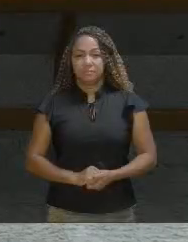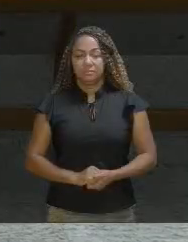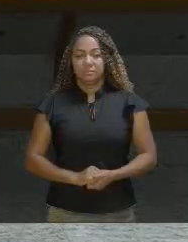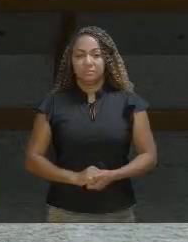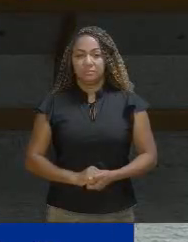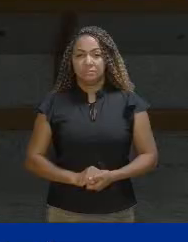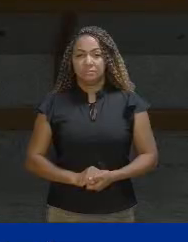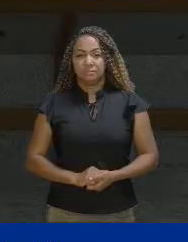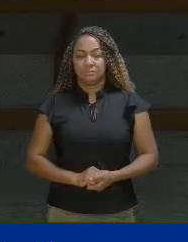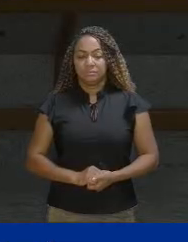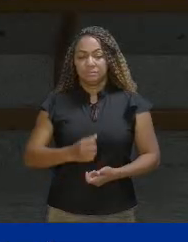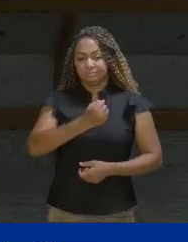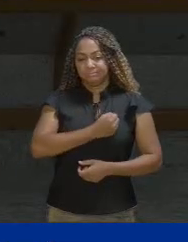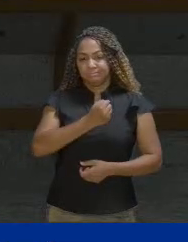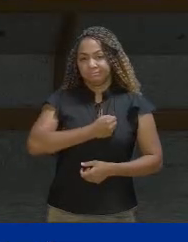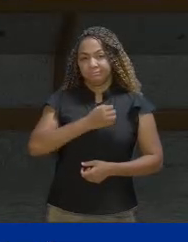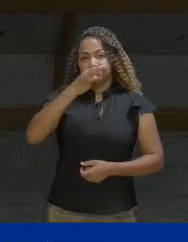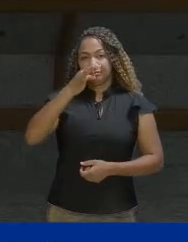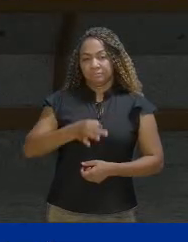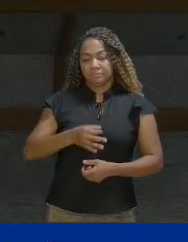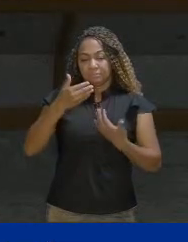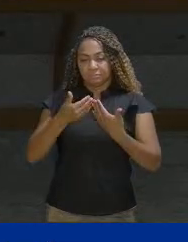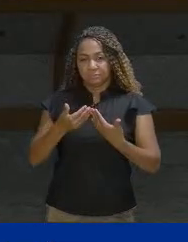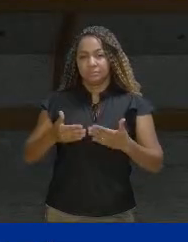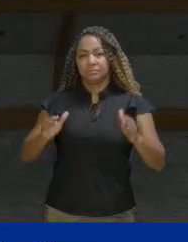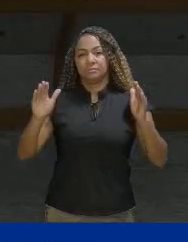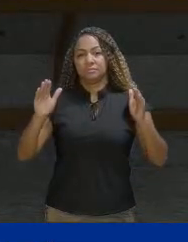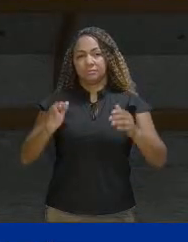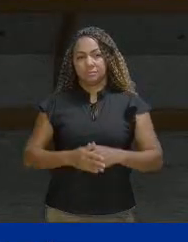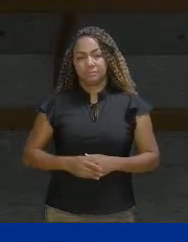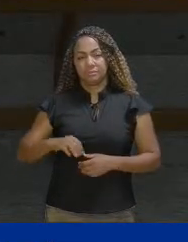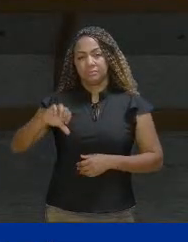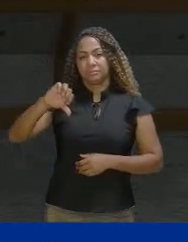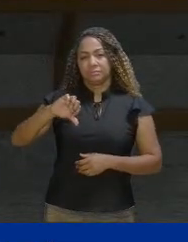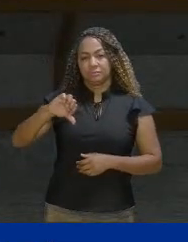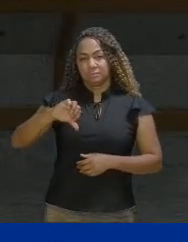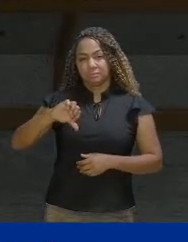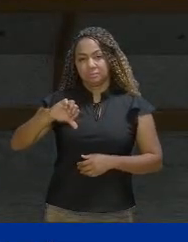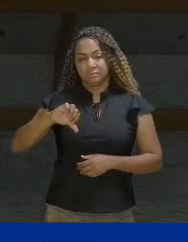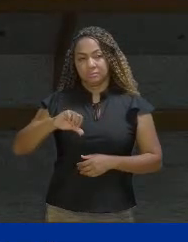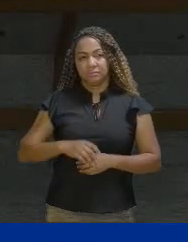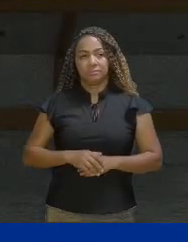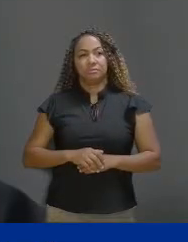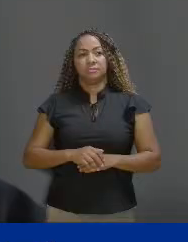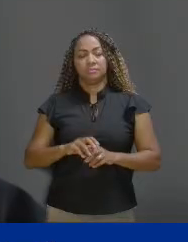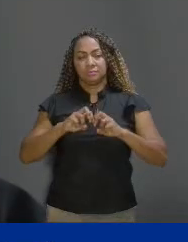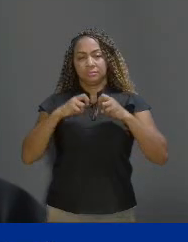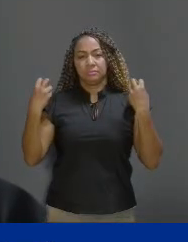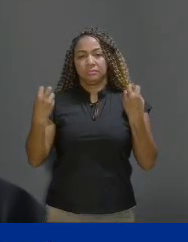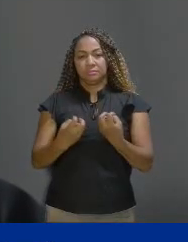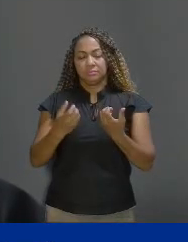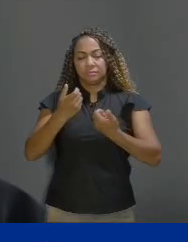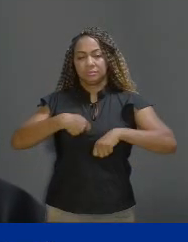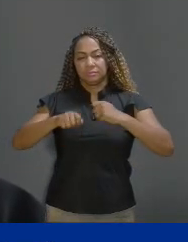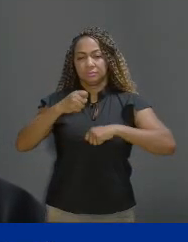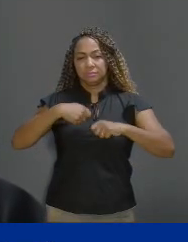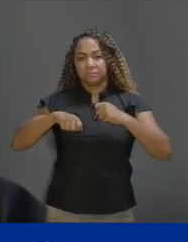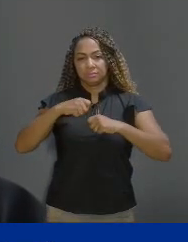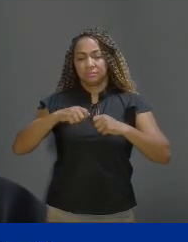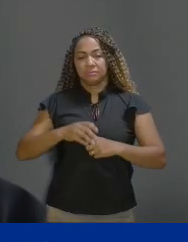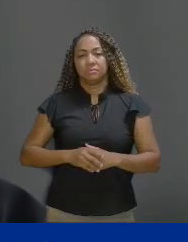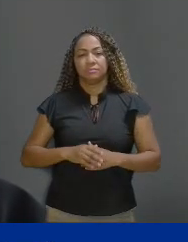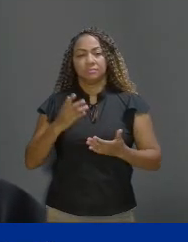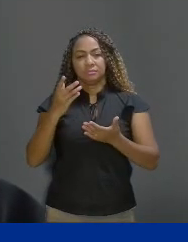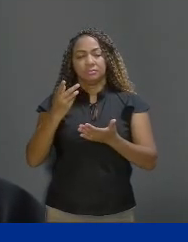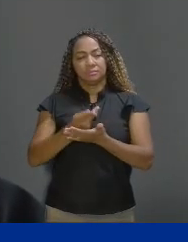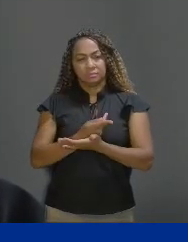Foco na parte central da mesa, na tela com direito superior, logo do TRP com direito inferior, janela de LIBS com intérprete. E ambiente